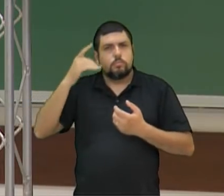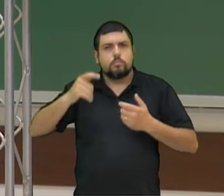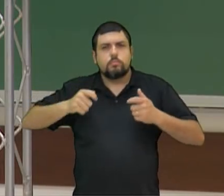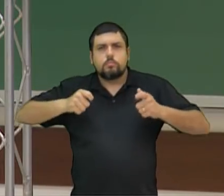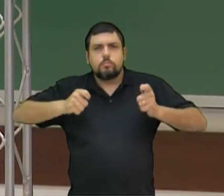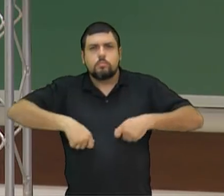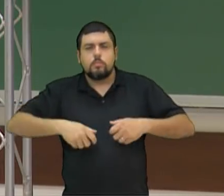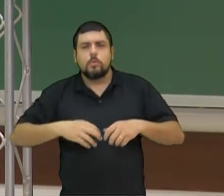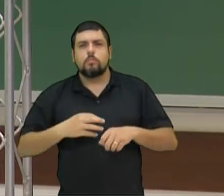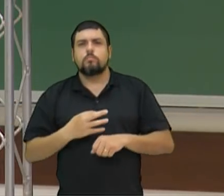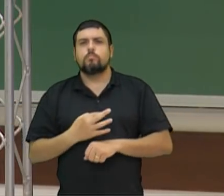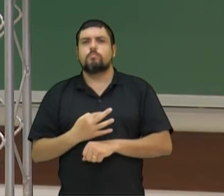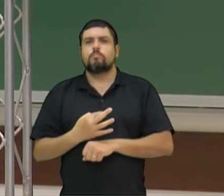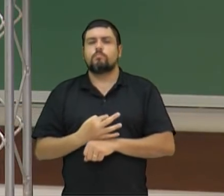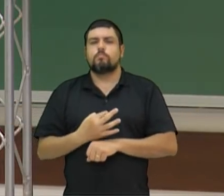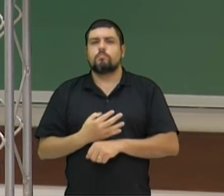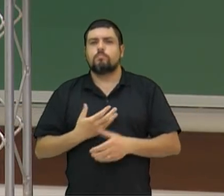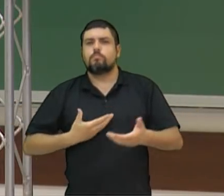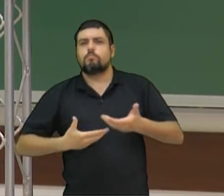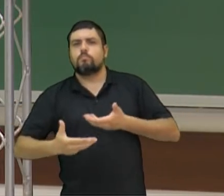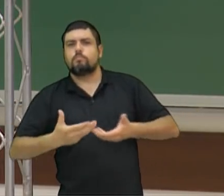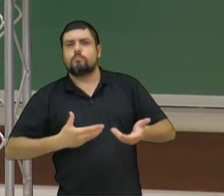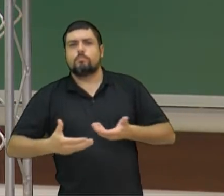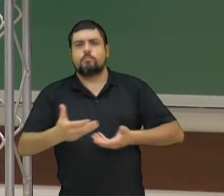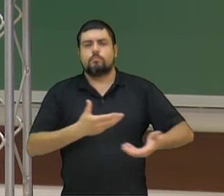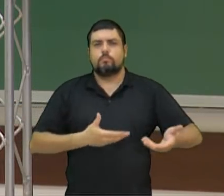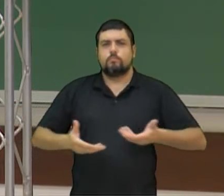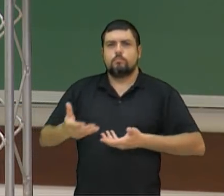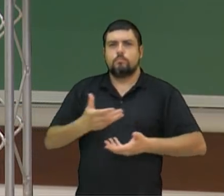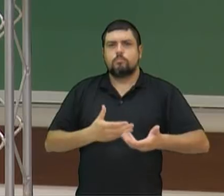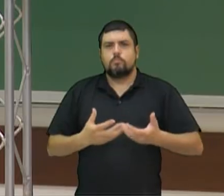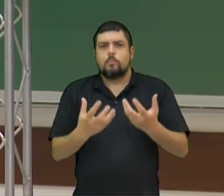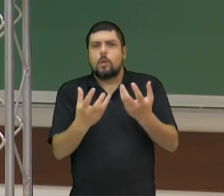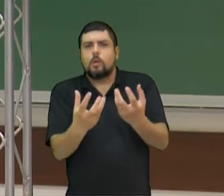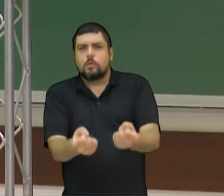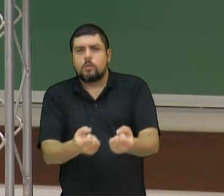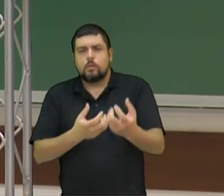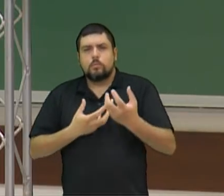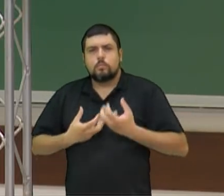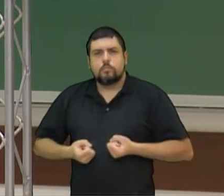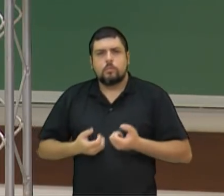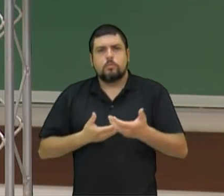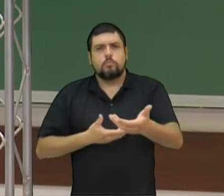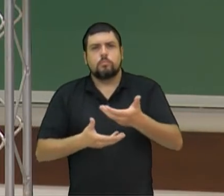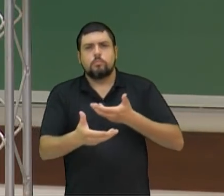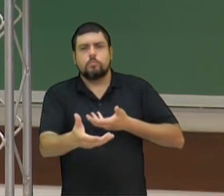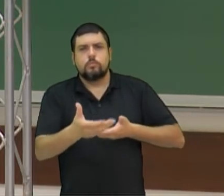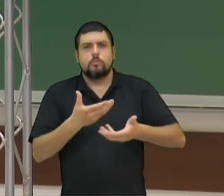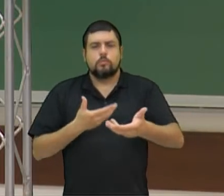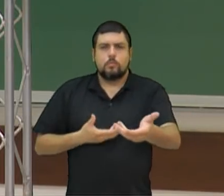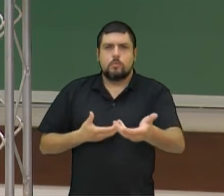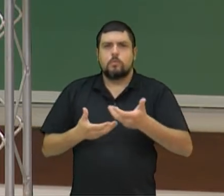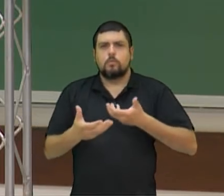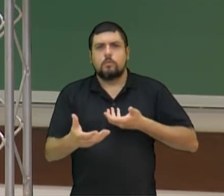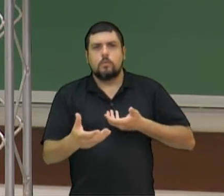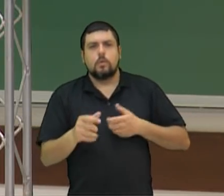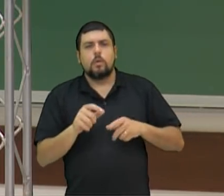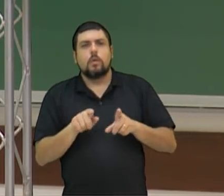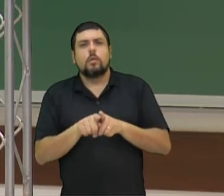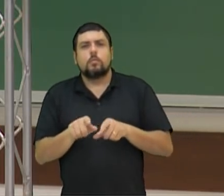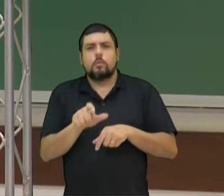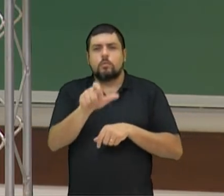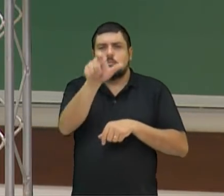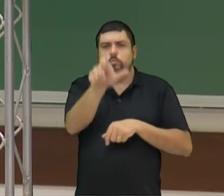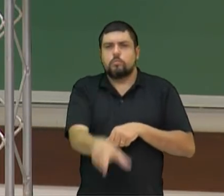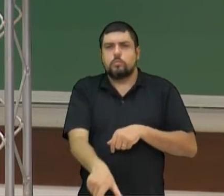da tolerância, de tolerar a ação do outro, a palavra do outro, a própria existência do outro, quando ele